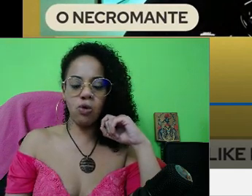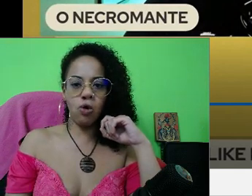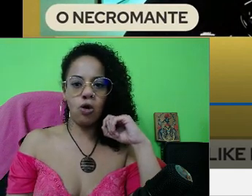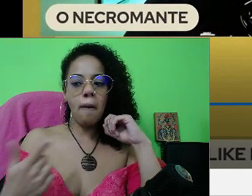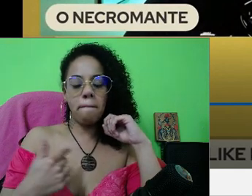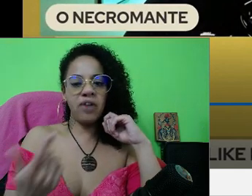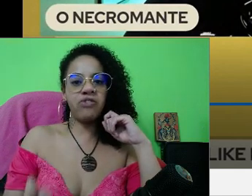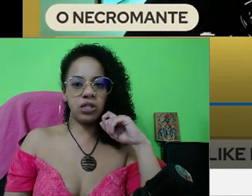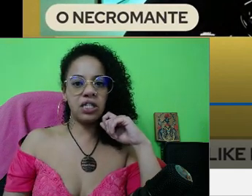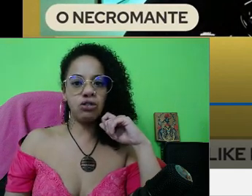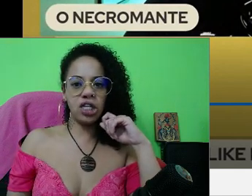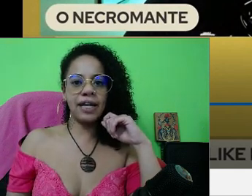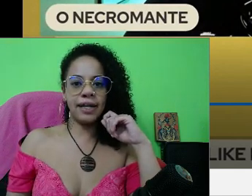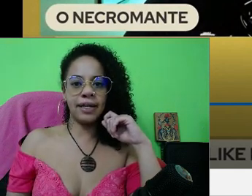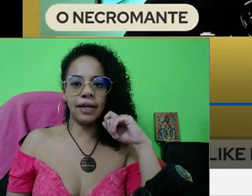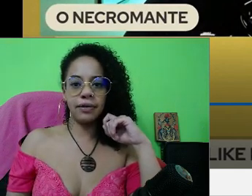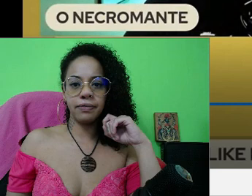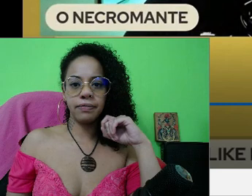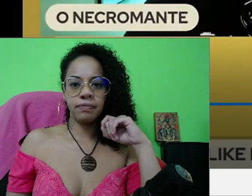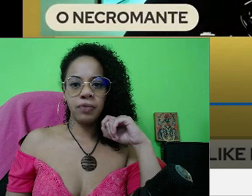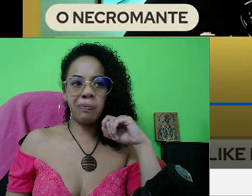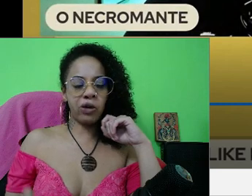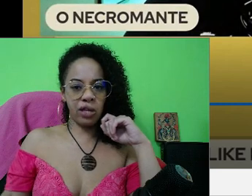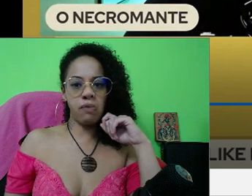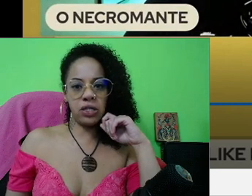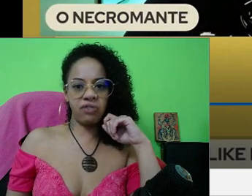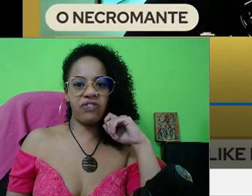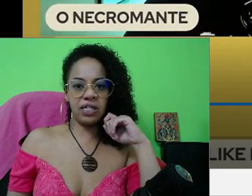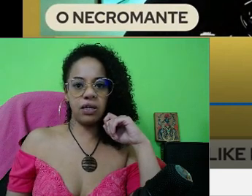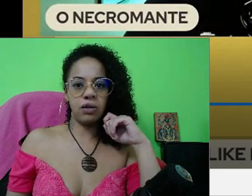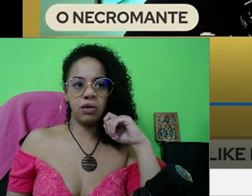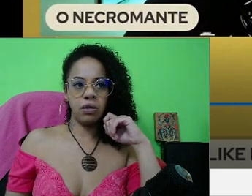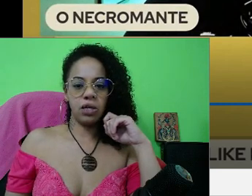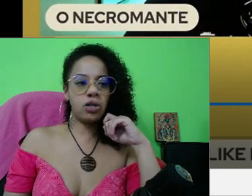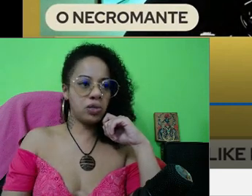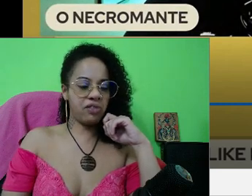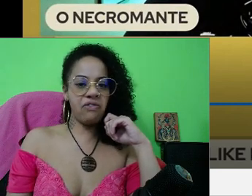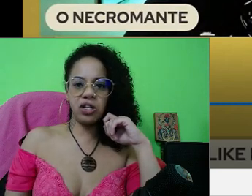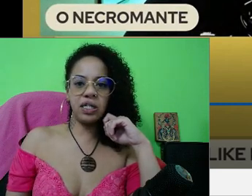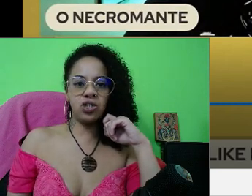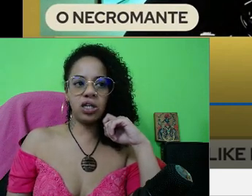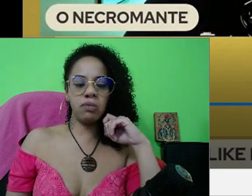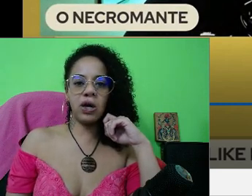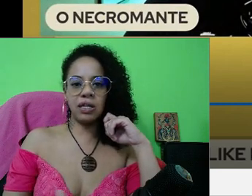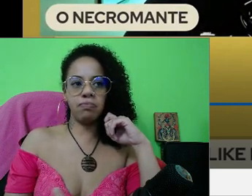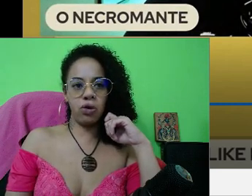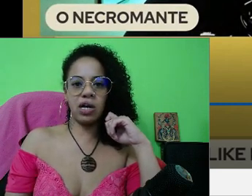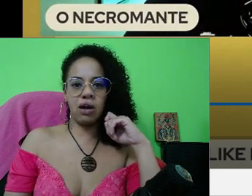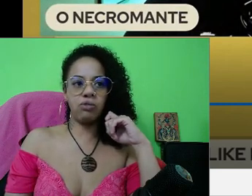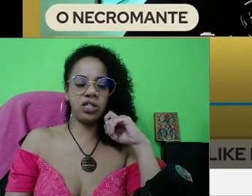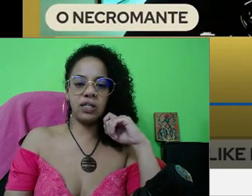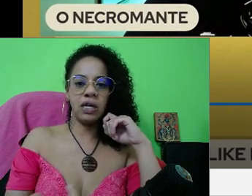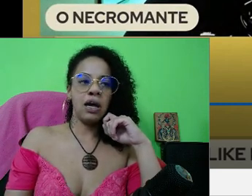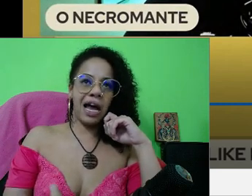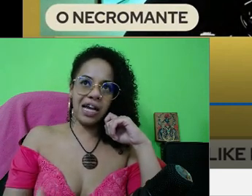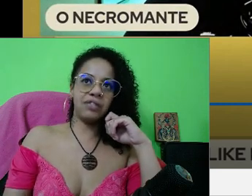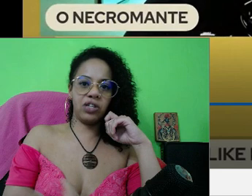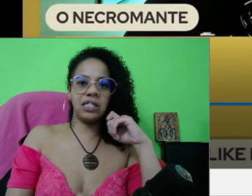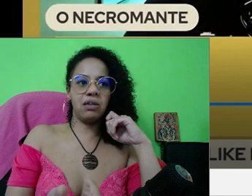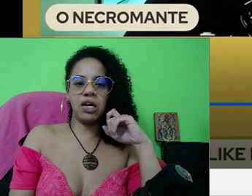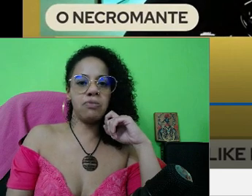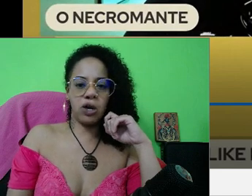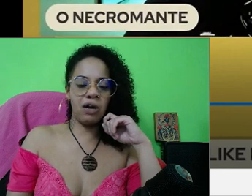me pôr como pivôzinho de treta né porque eu tenho mais o que fazer inclusive foi nesse dia que meu canal tinha